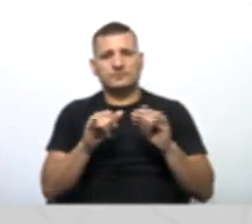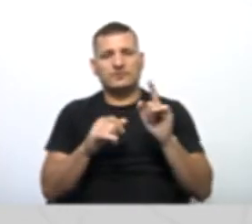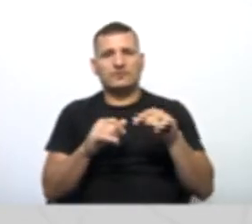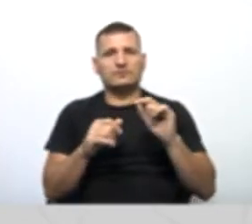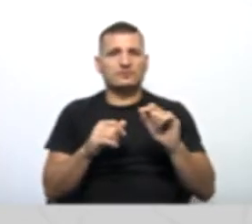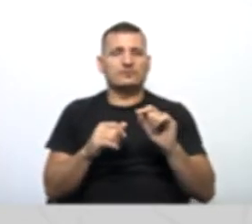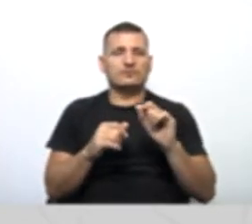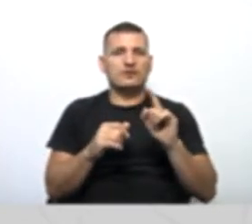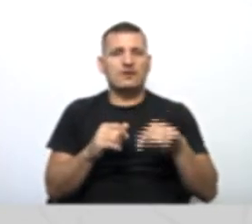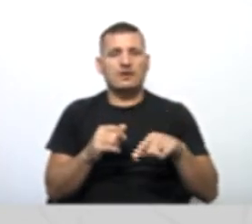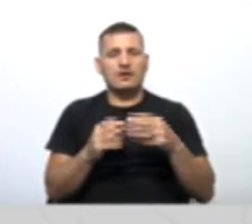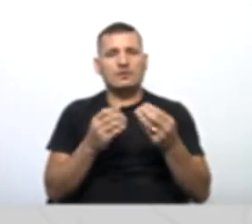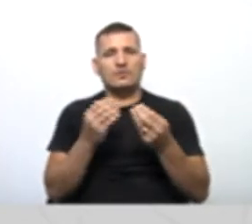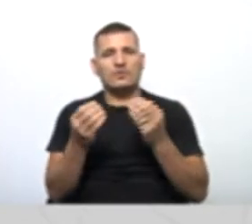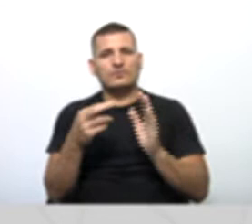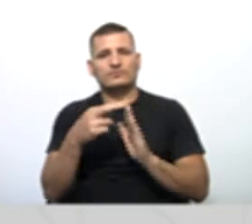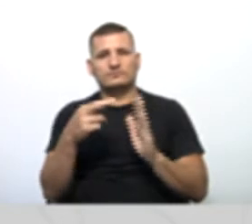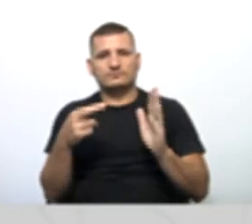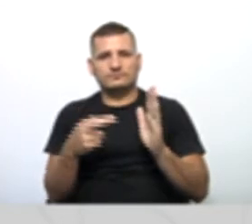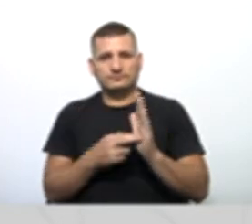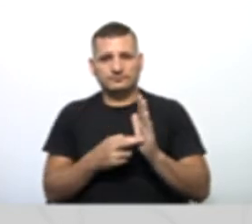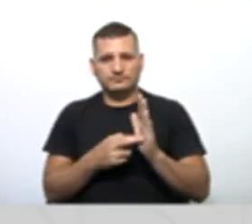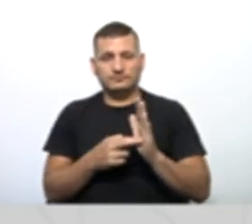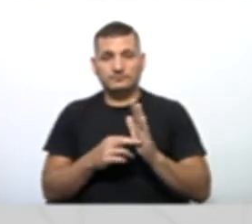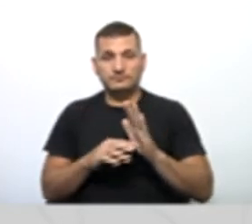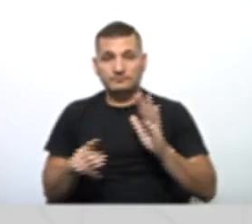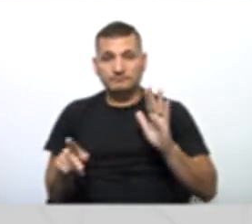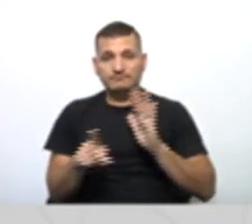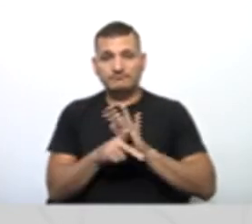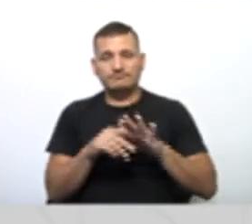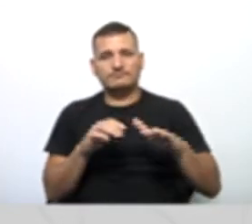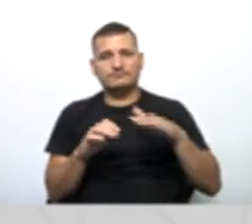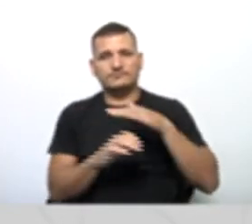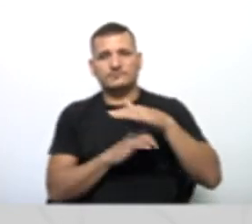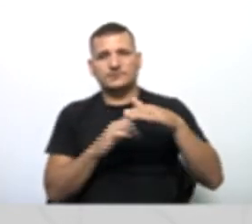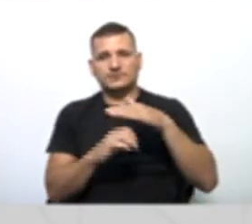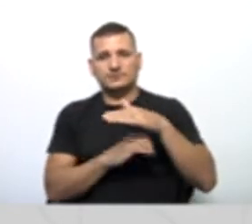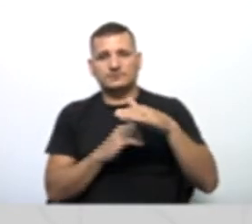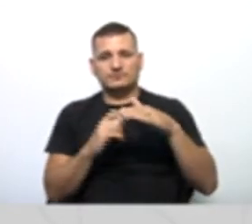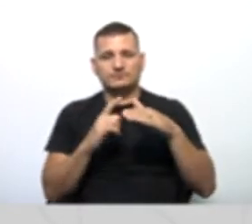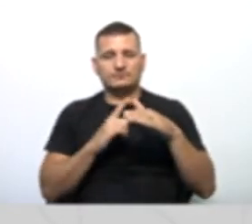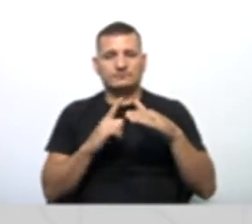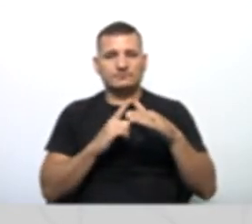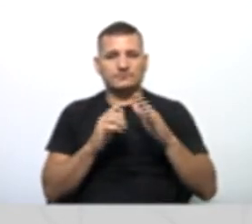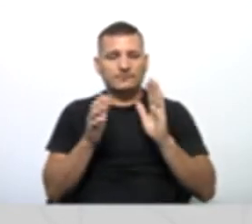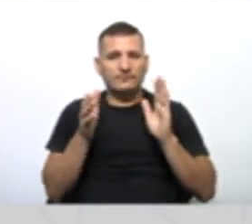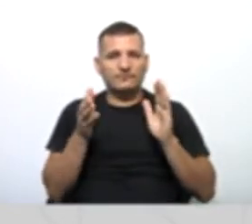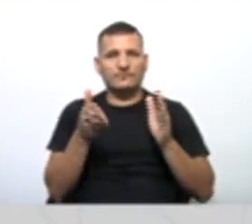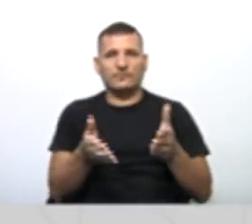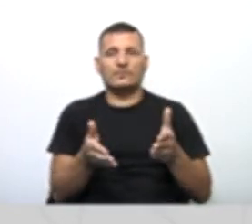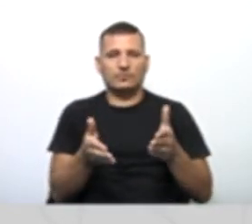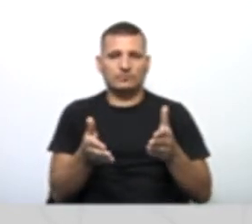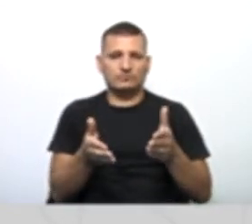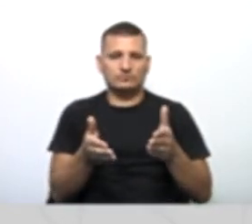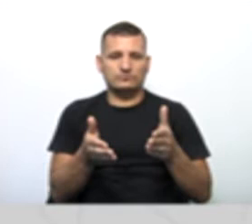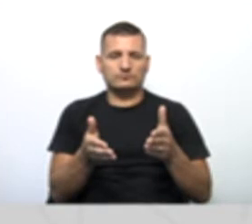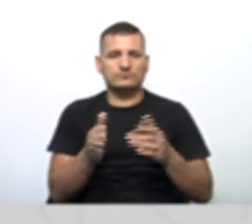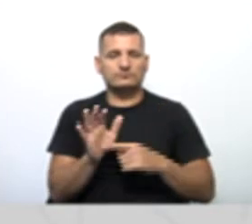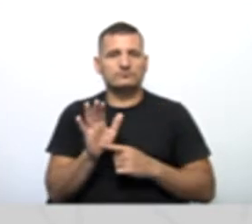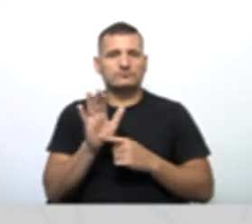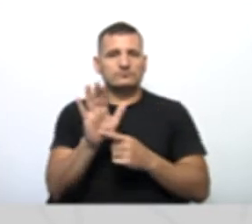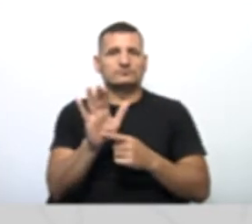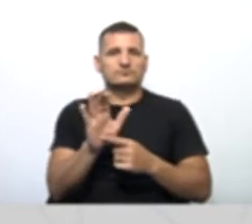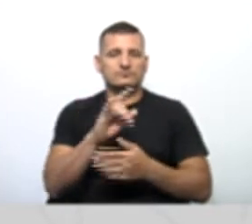as diretrizes globais da organização que está formalmente expressa. Formalmente expressa quer dizer